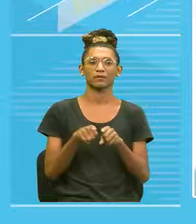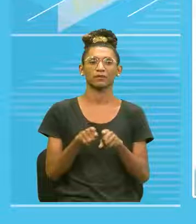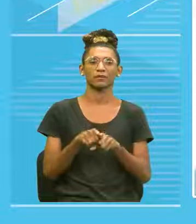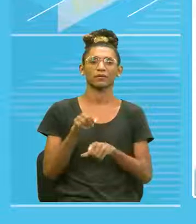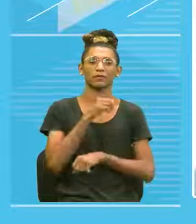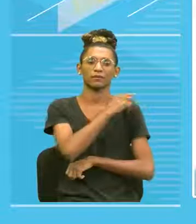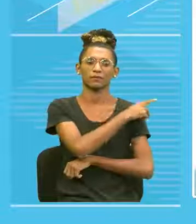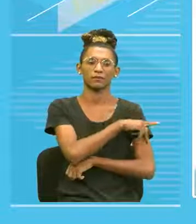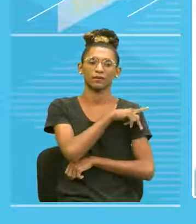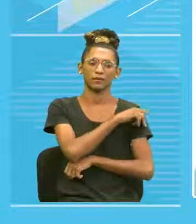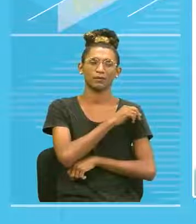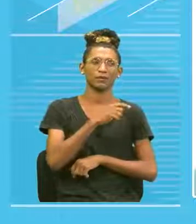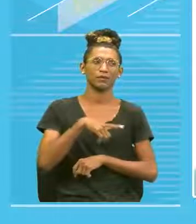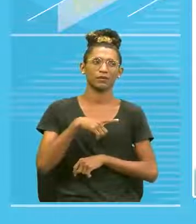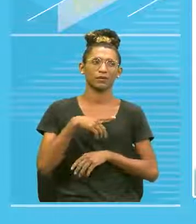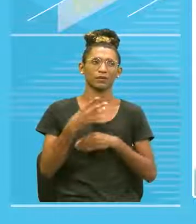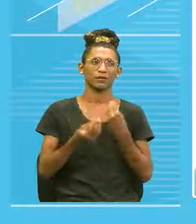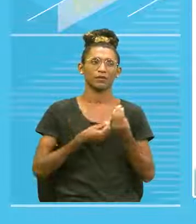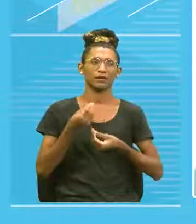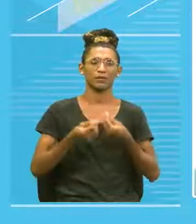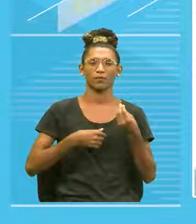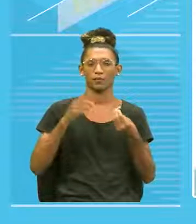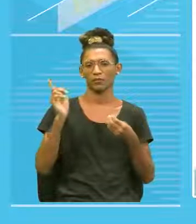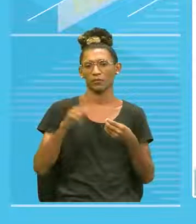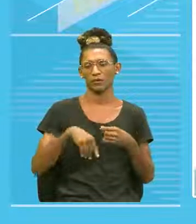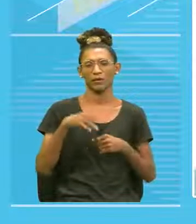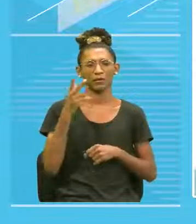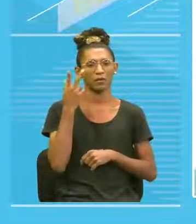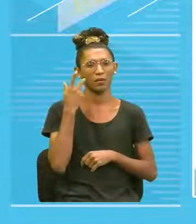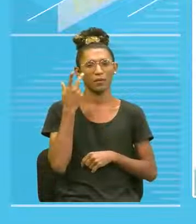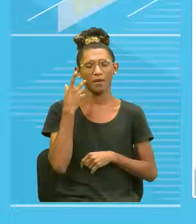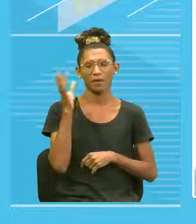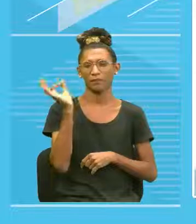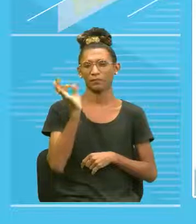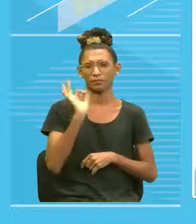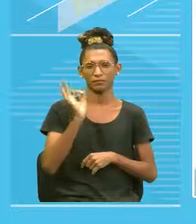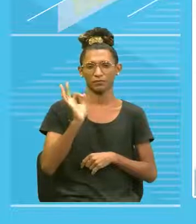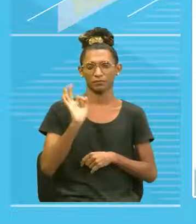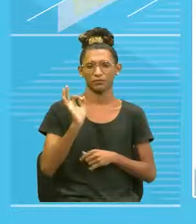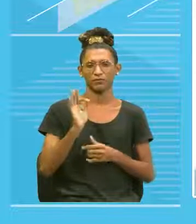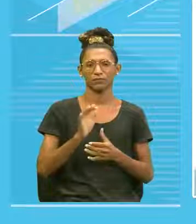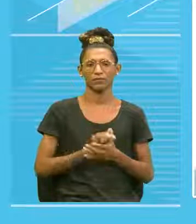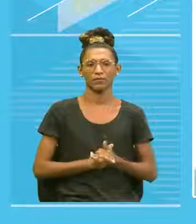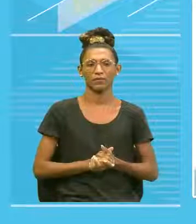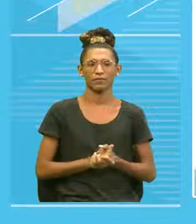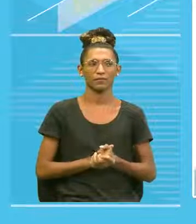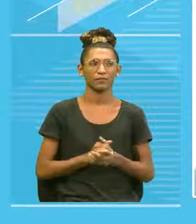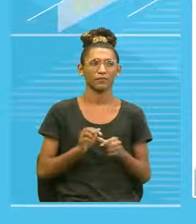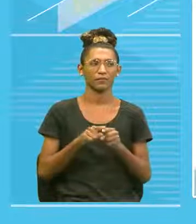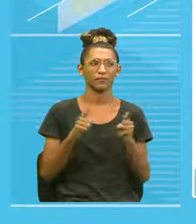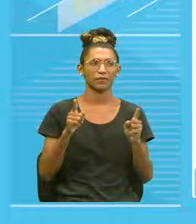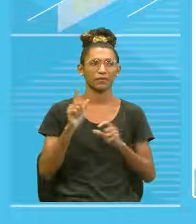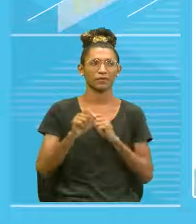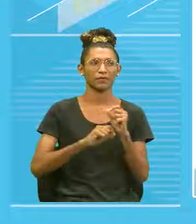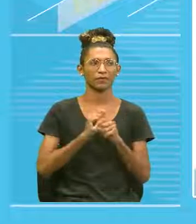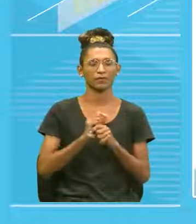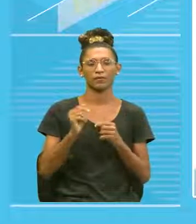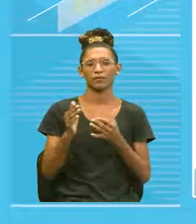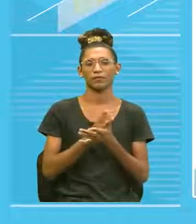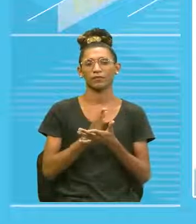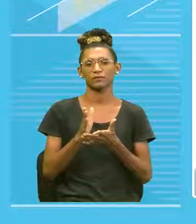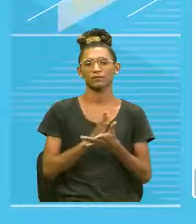Piauí e não é muito comum carro a gás é mas nos grandes